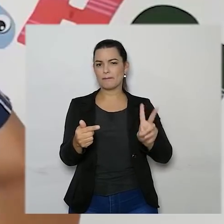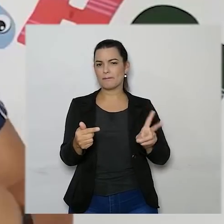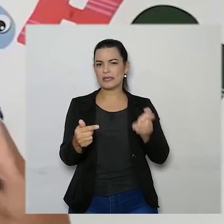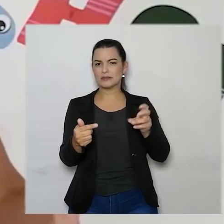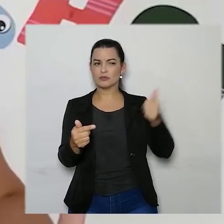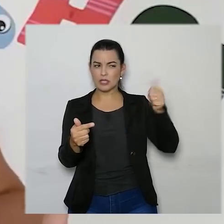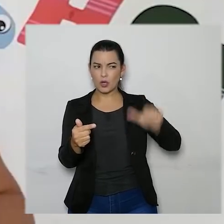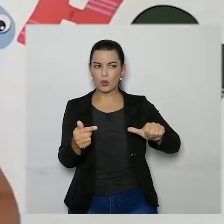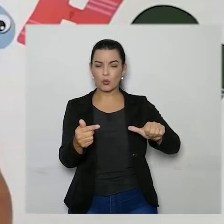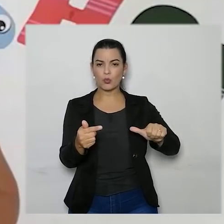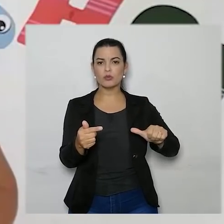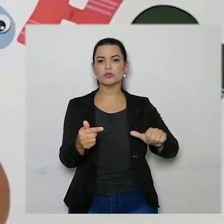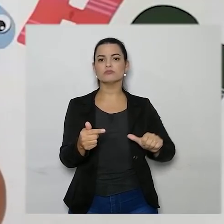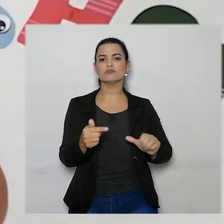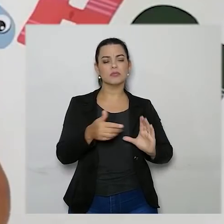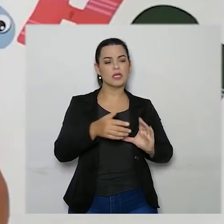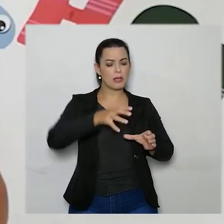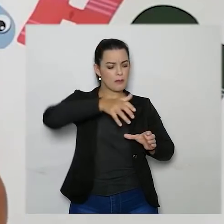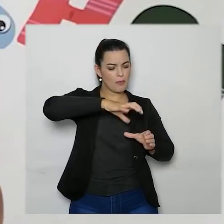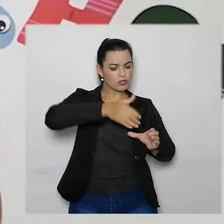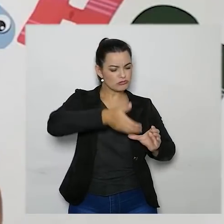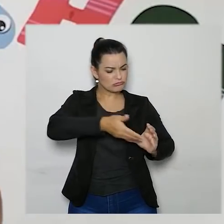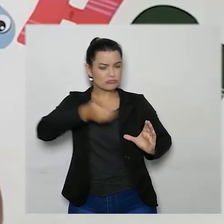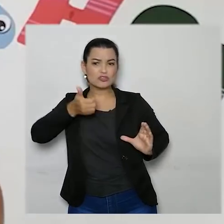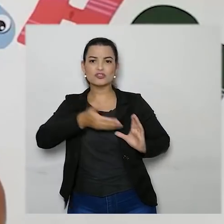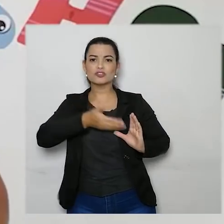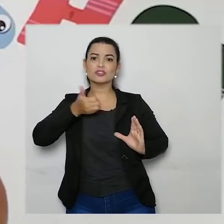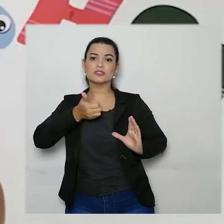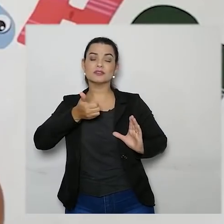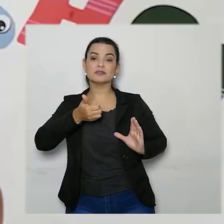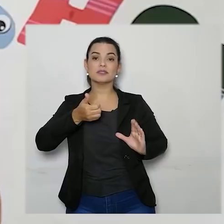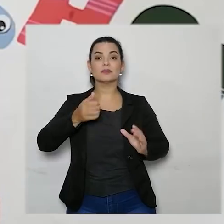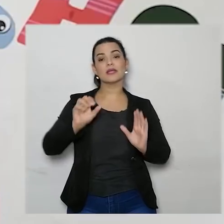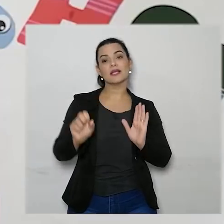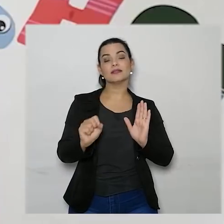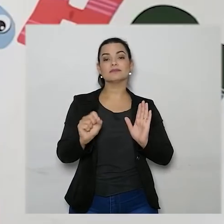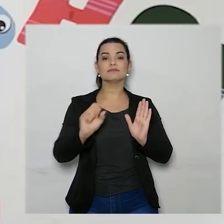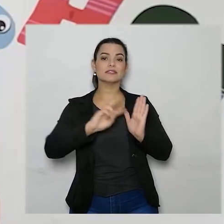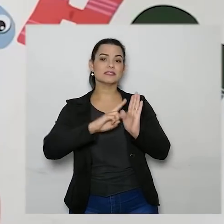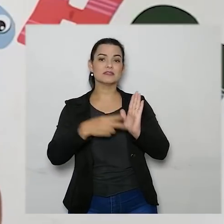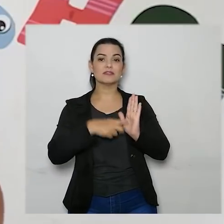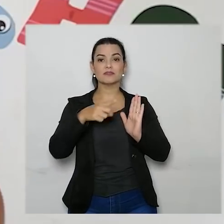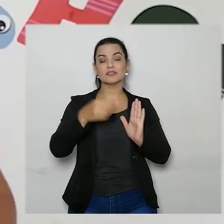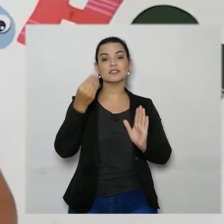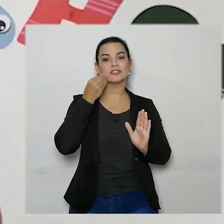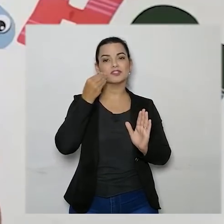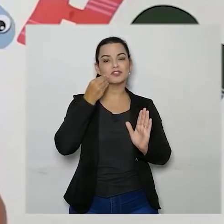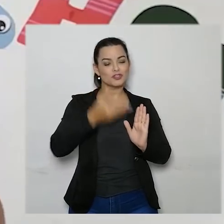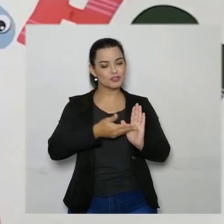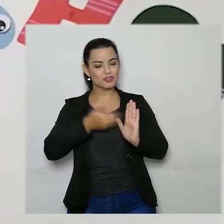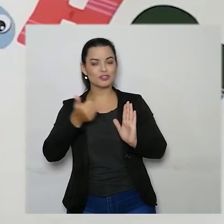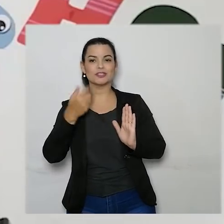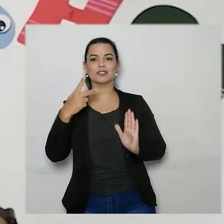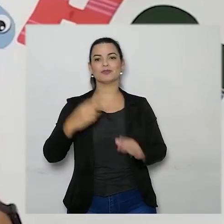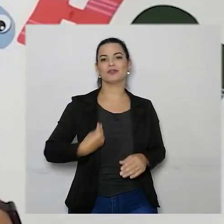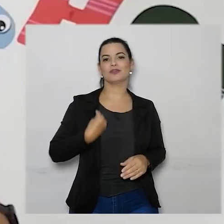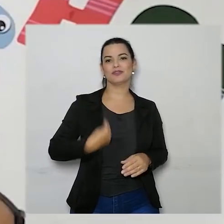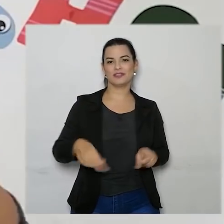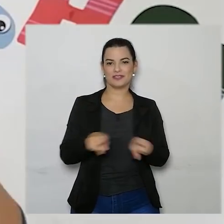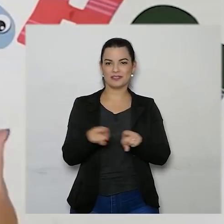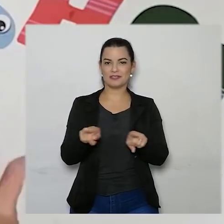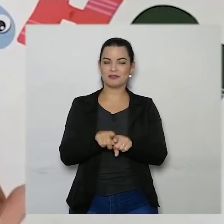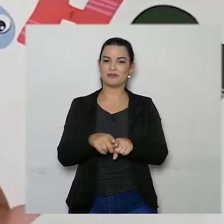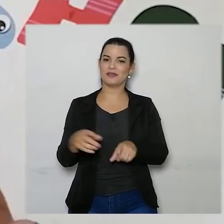está tirando aquela situação que não foi bacana da sua vida, tá bom? Essa semana vamos